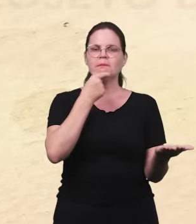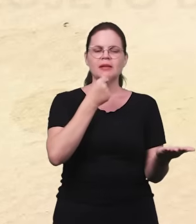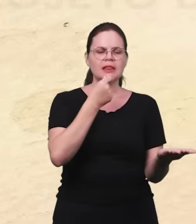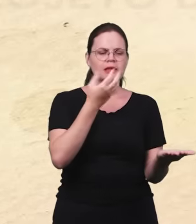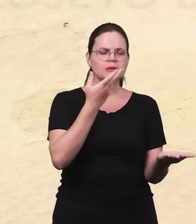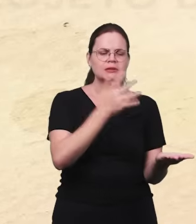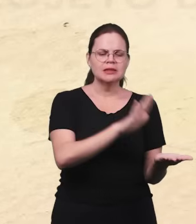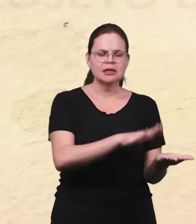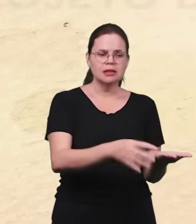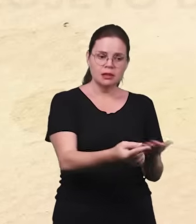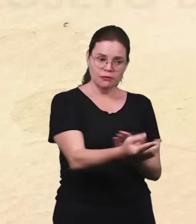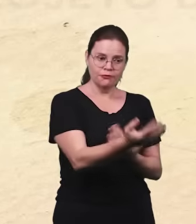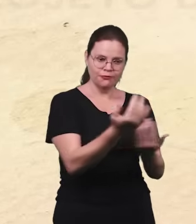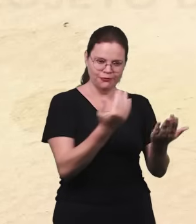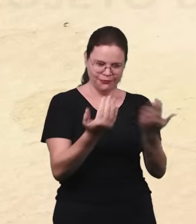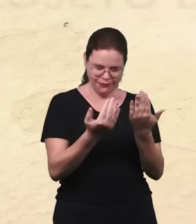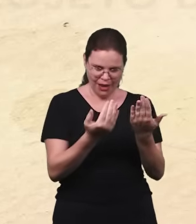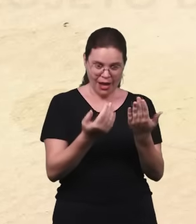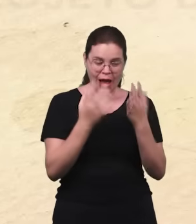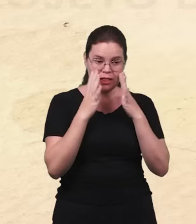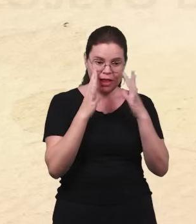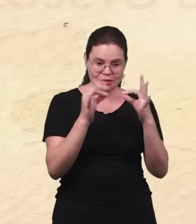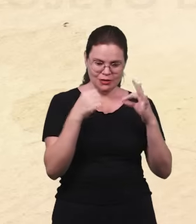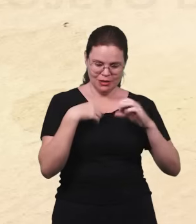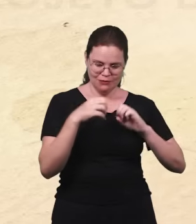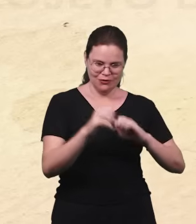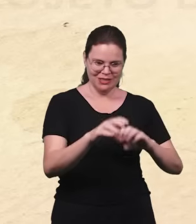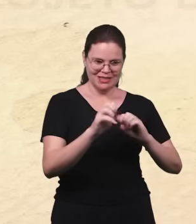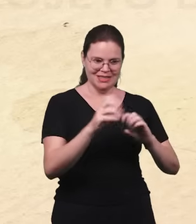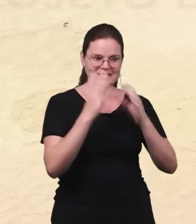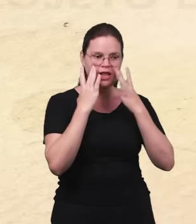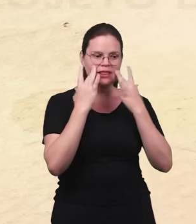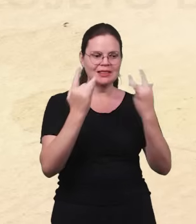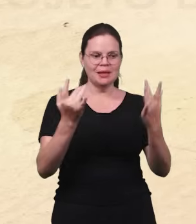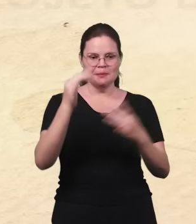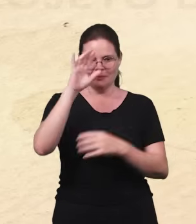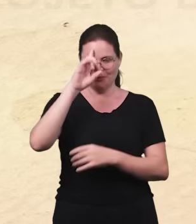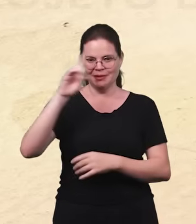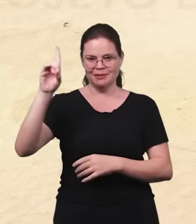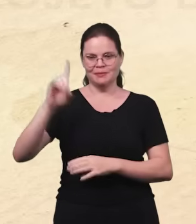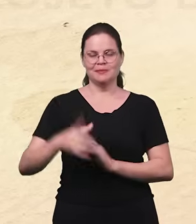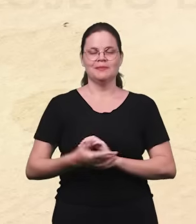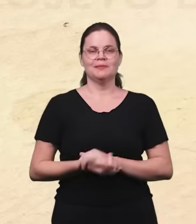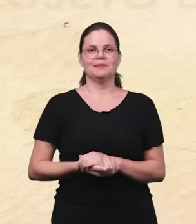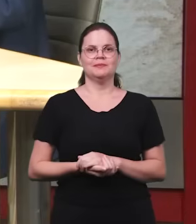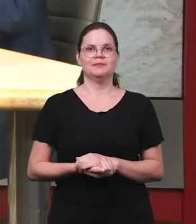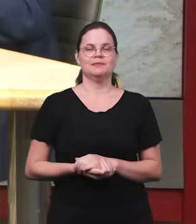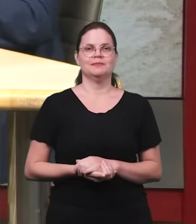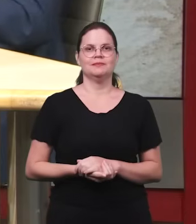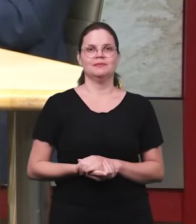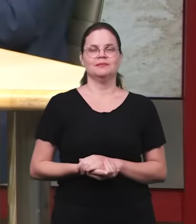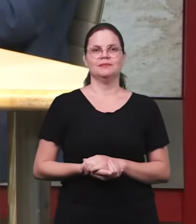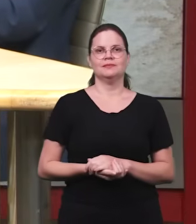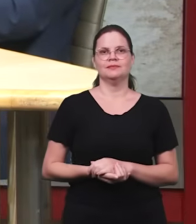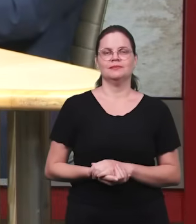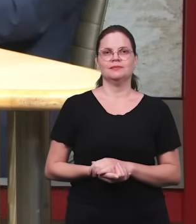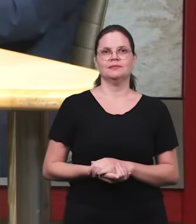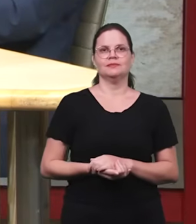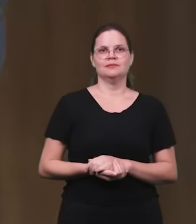meninos, ouvi-me, e eu vos ensinarei o temor do Senhor. Esse